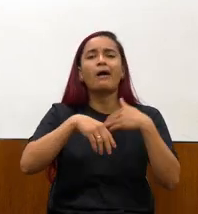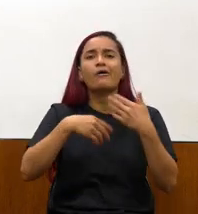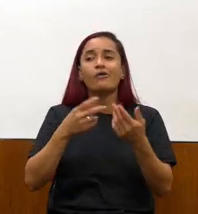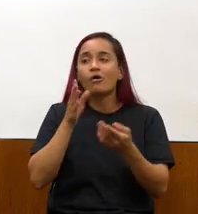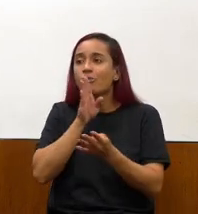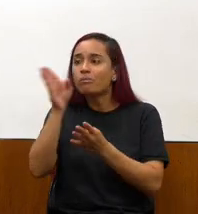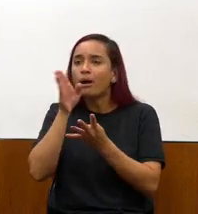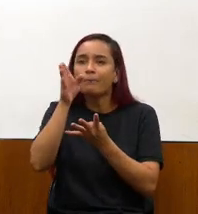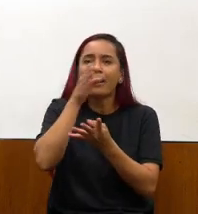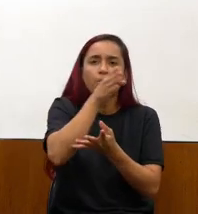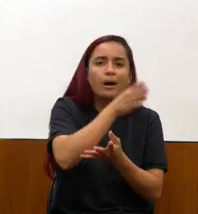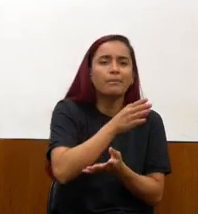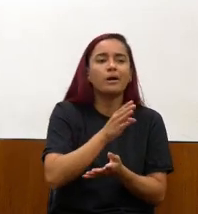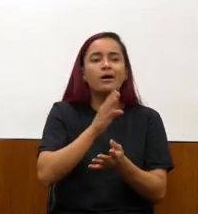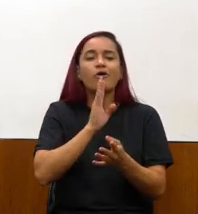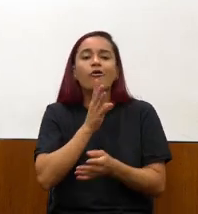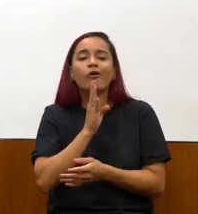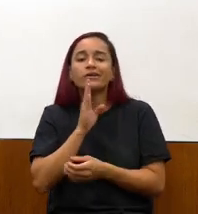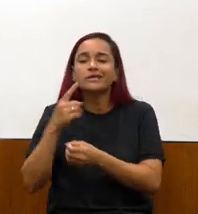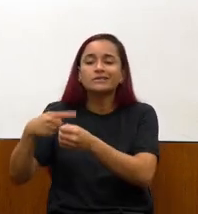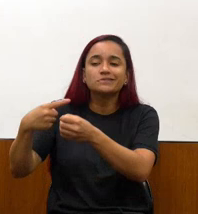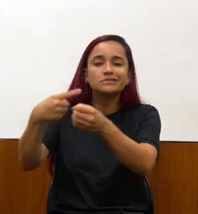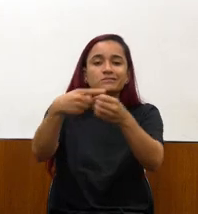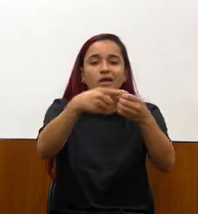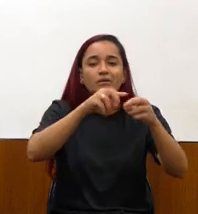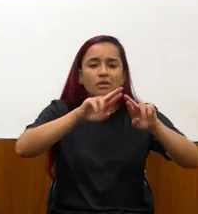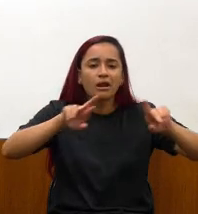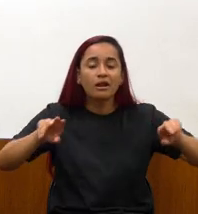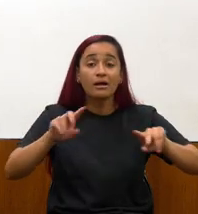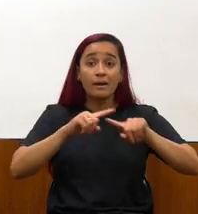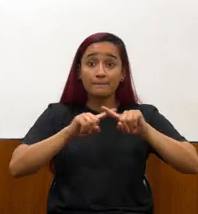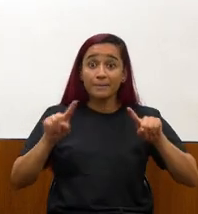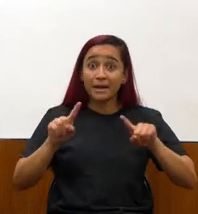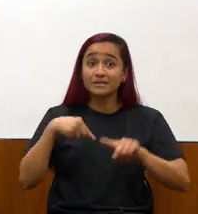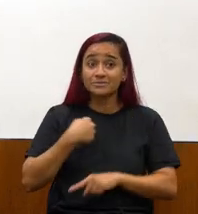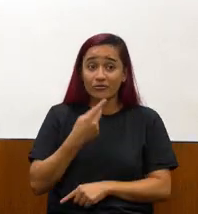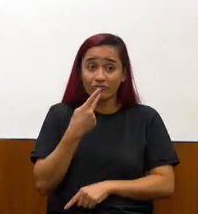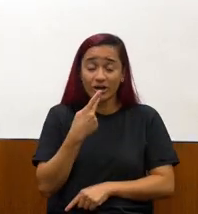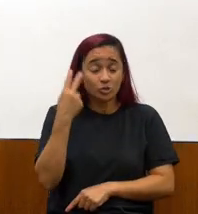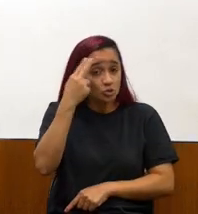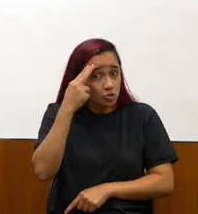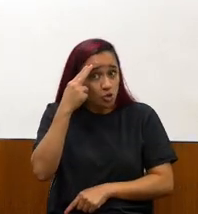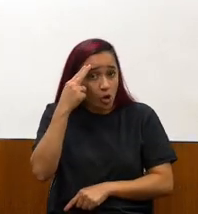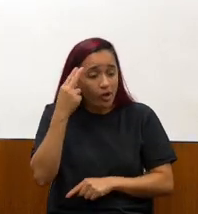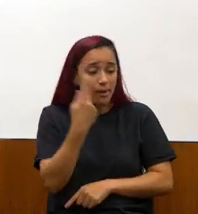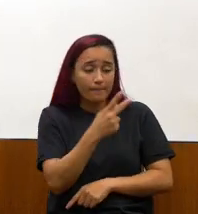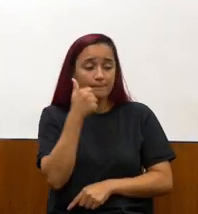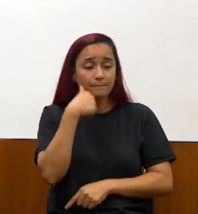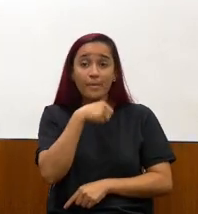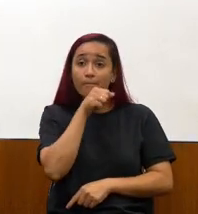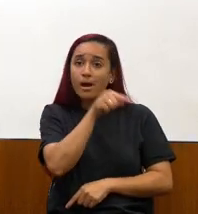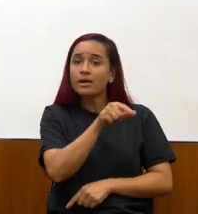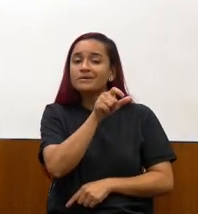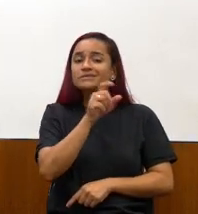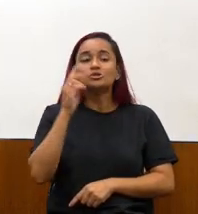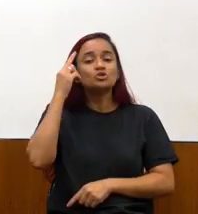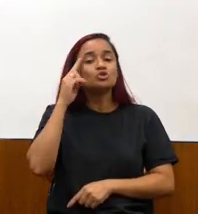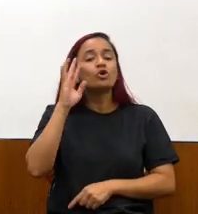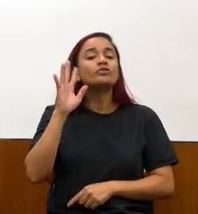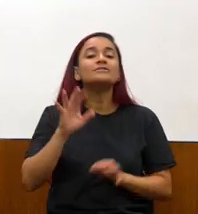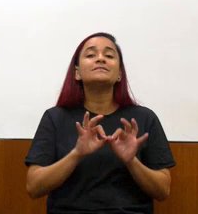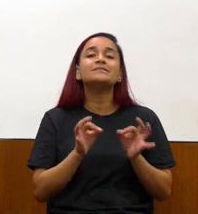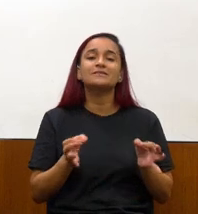ela gosta, que ela sempre deseja ir. Mas quando eu falo de sonho para minha mãe, o sonho dela é muito mais simples. O sonho da minha mãe é passar o final de semana no sítio